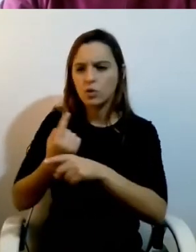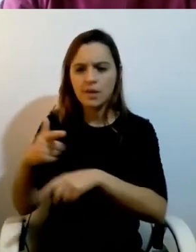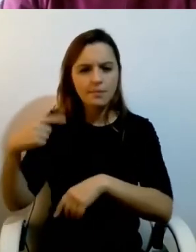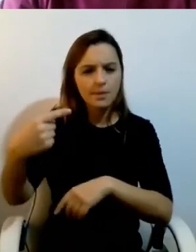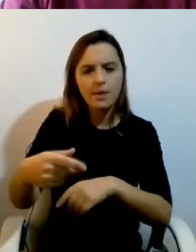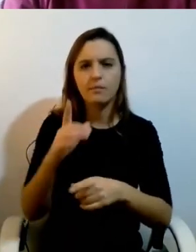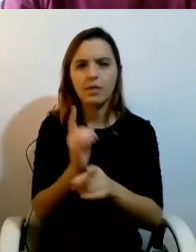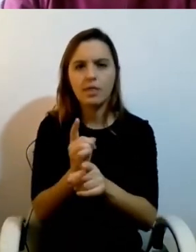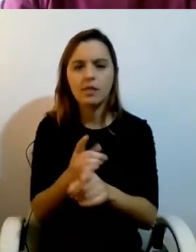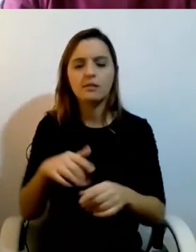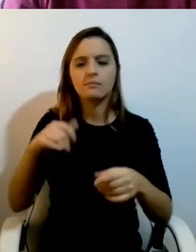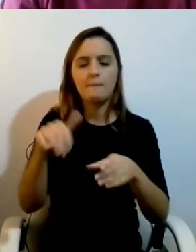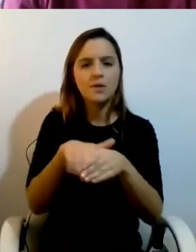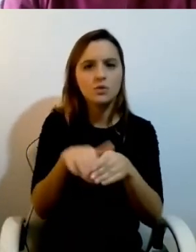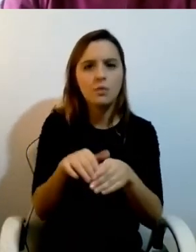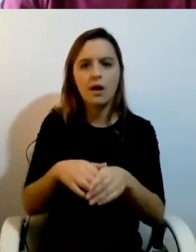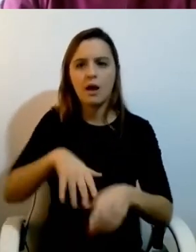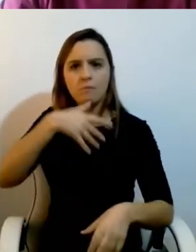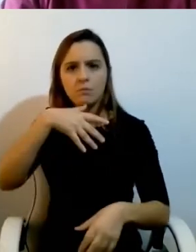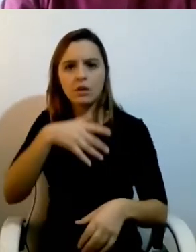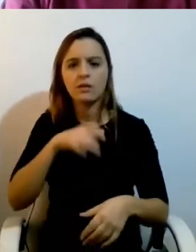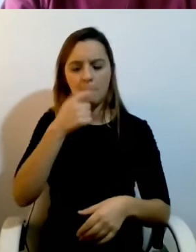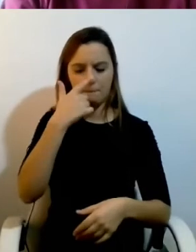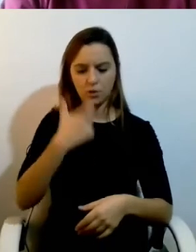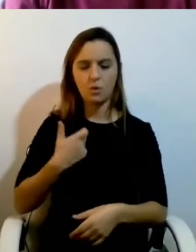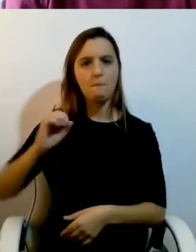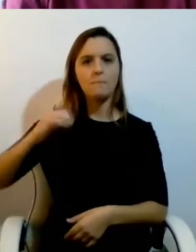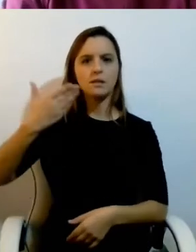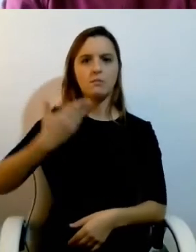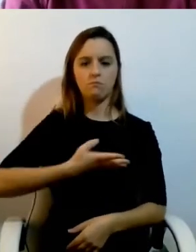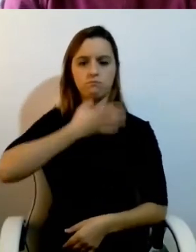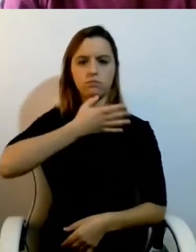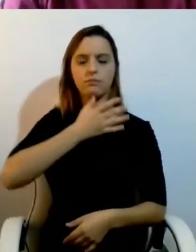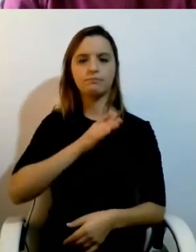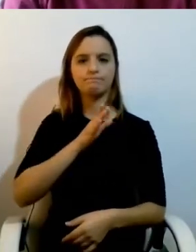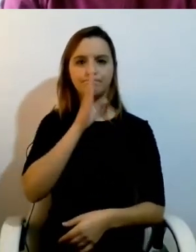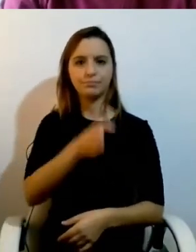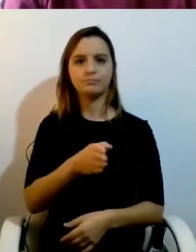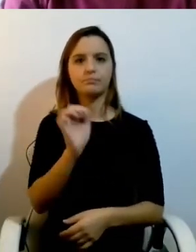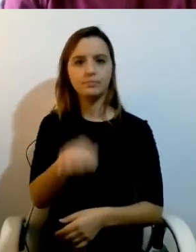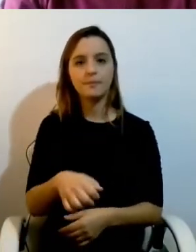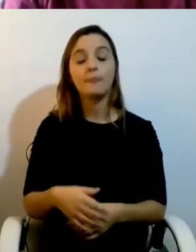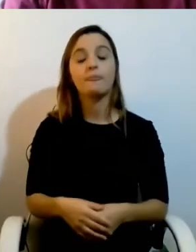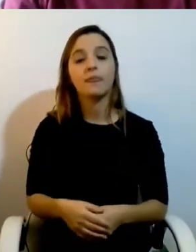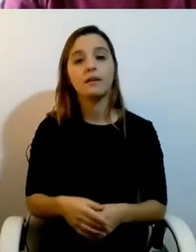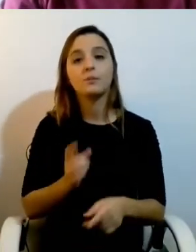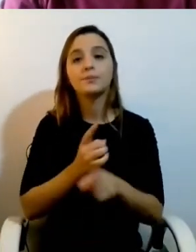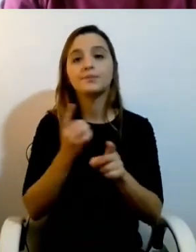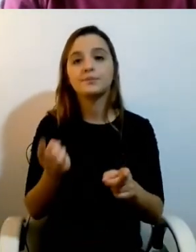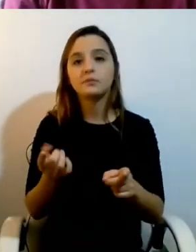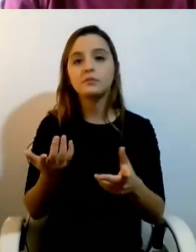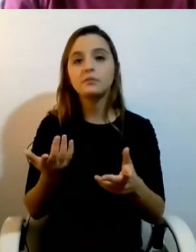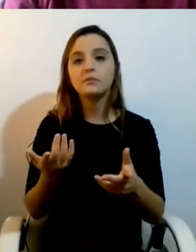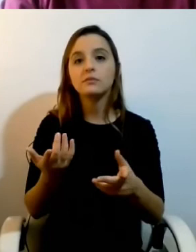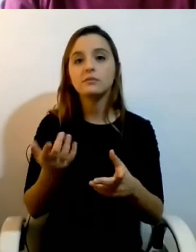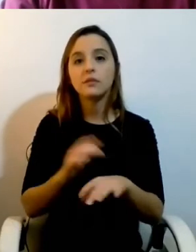participar, intervir, ser atores principais. Dizer-vos que tem sido, e como alguns